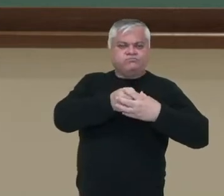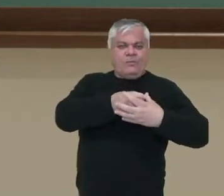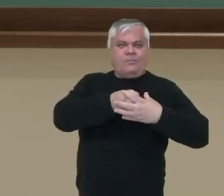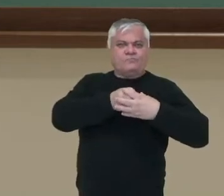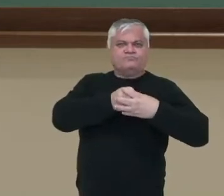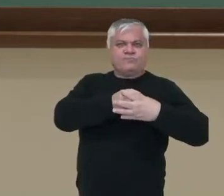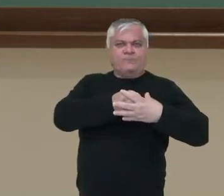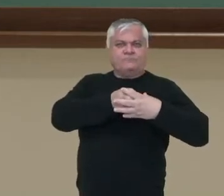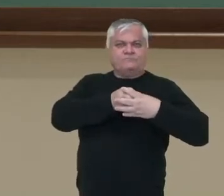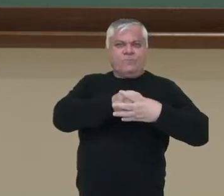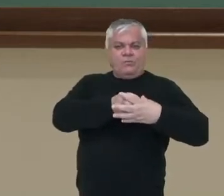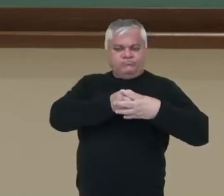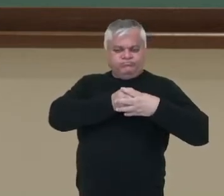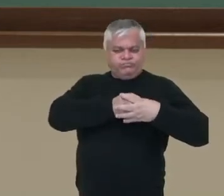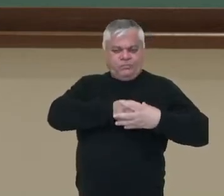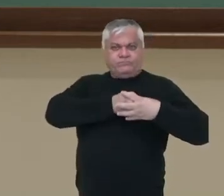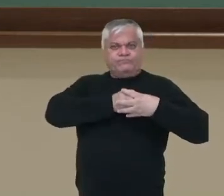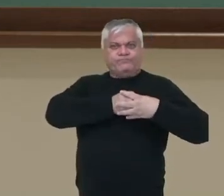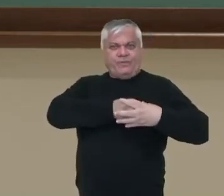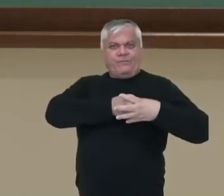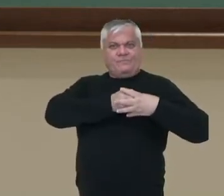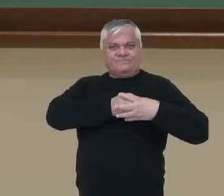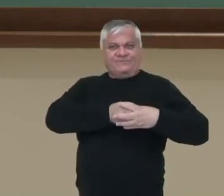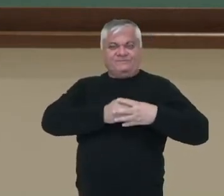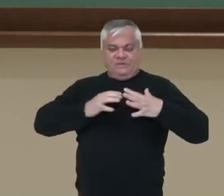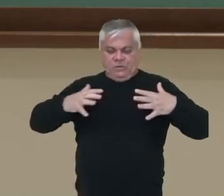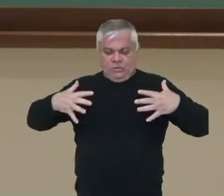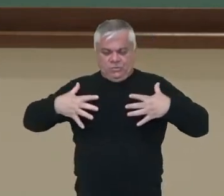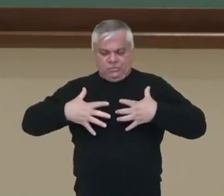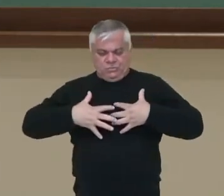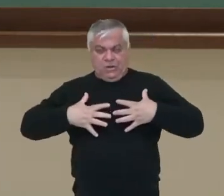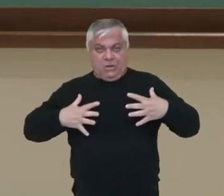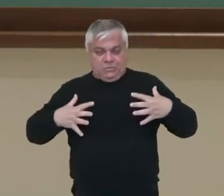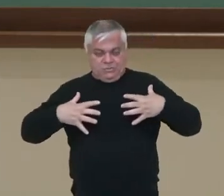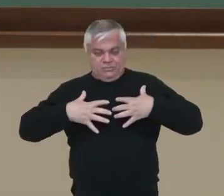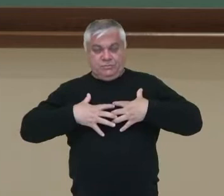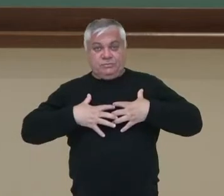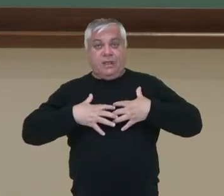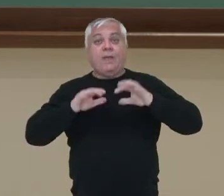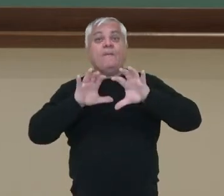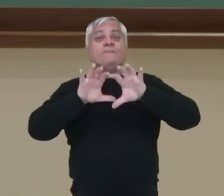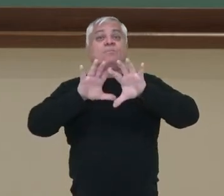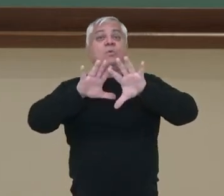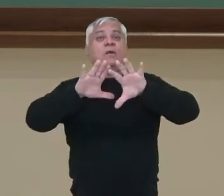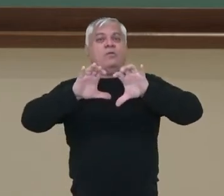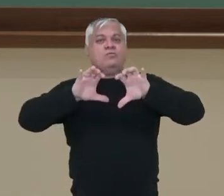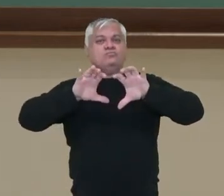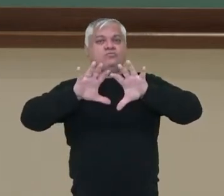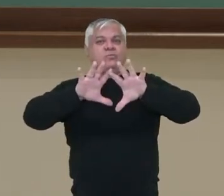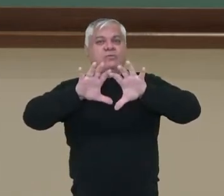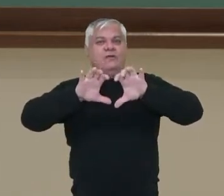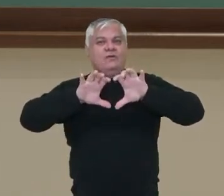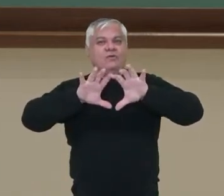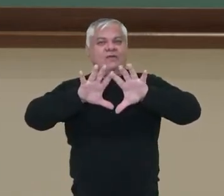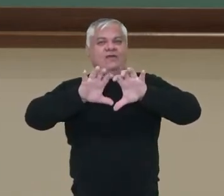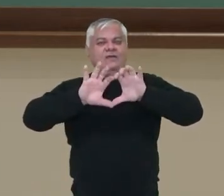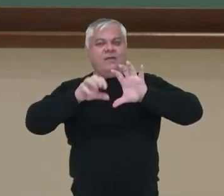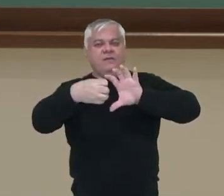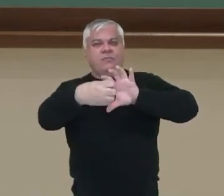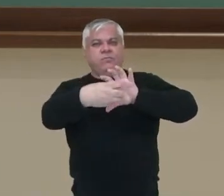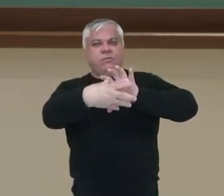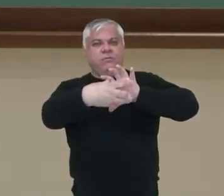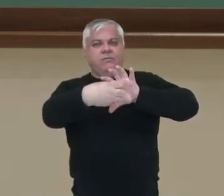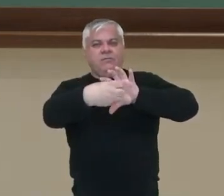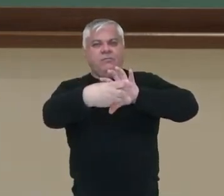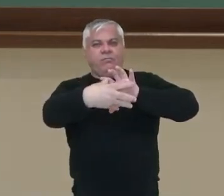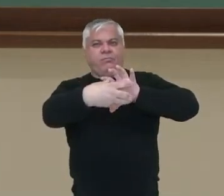órgão muscular que vai se localizar na caixa torácica, tá? Entre os pulmões, certo? Então ele está voltado aqui para o lado esquerdo.